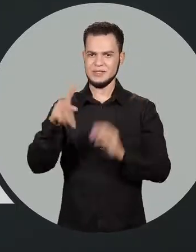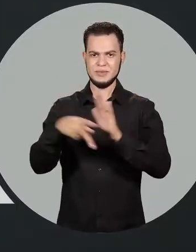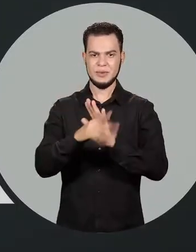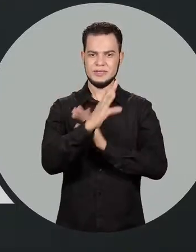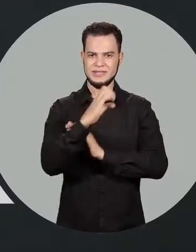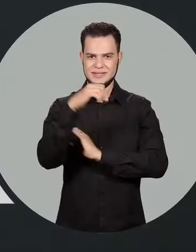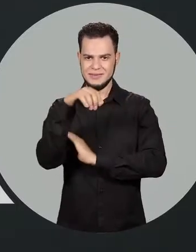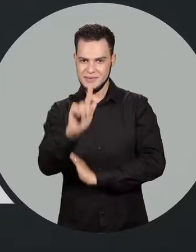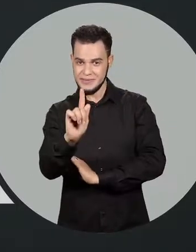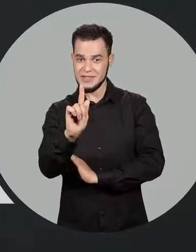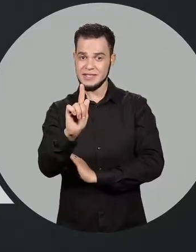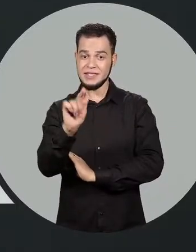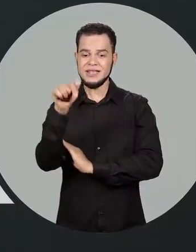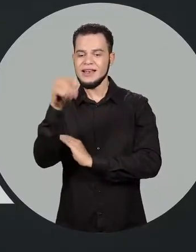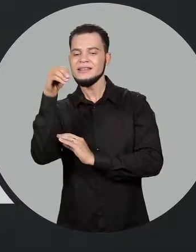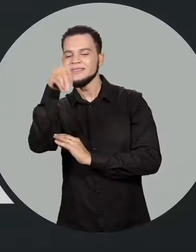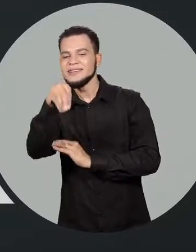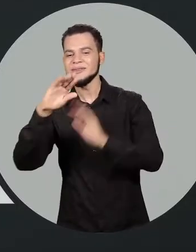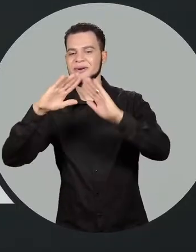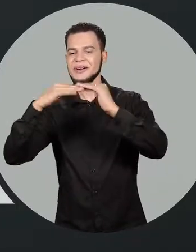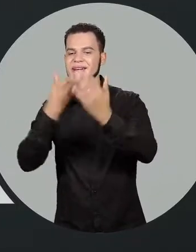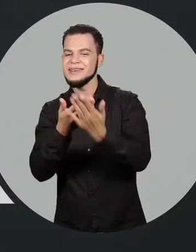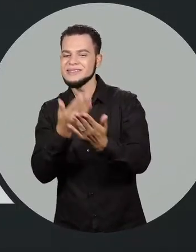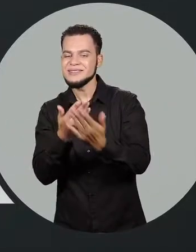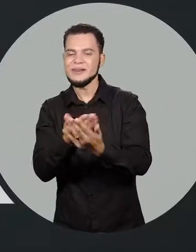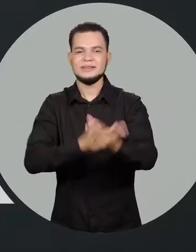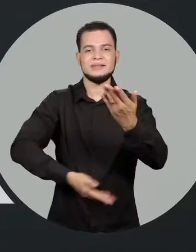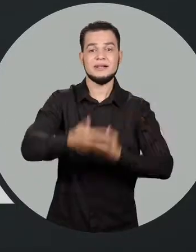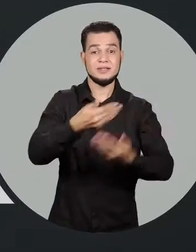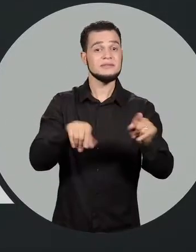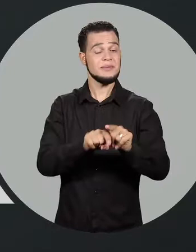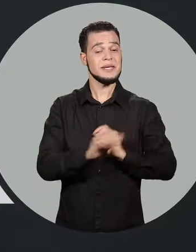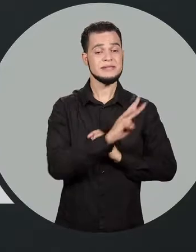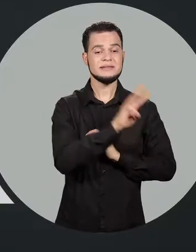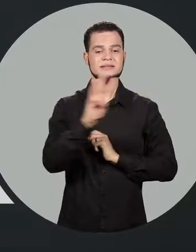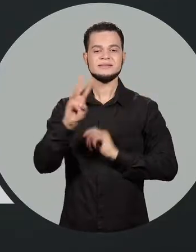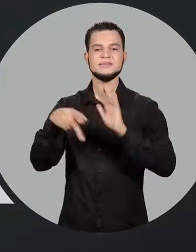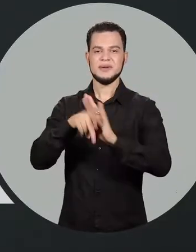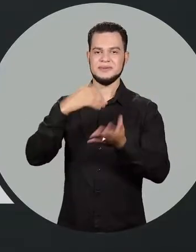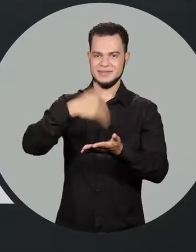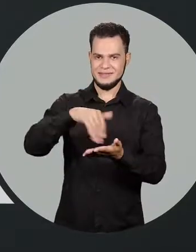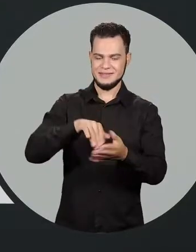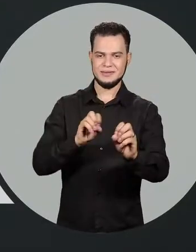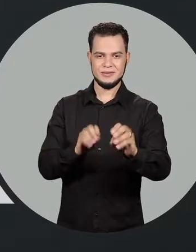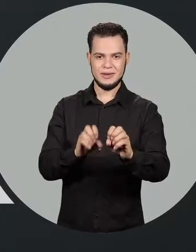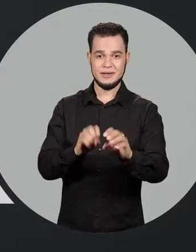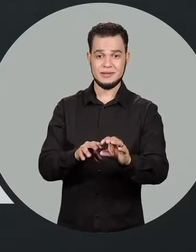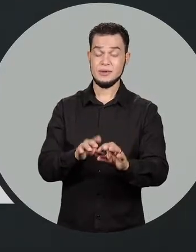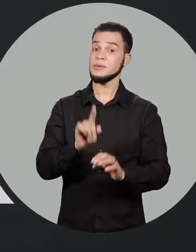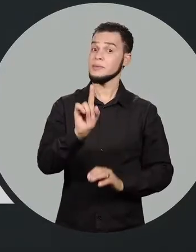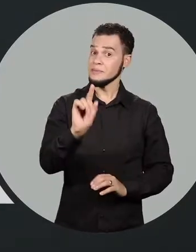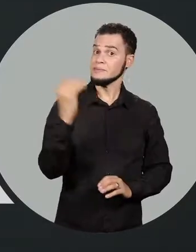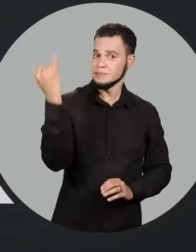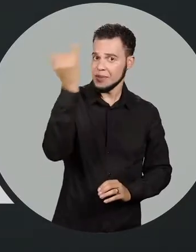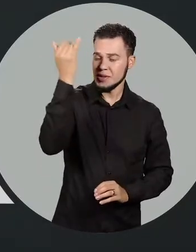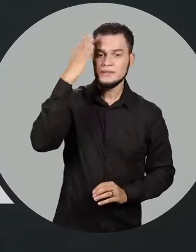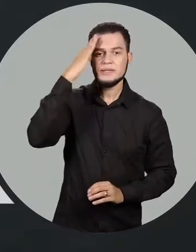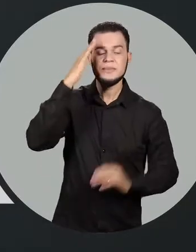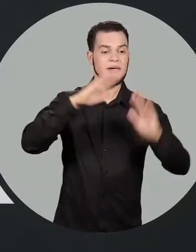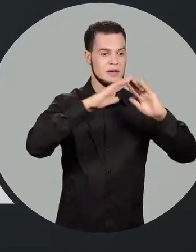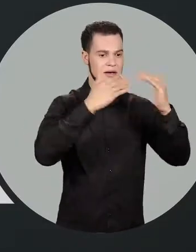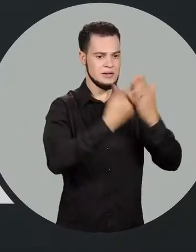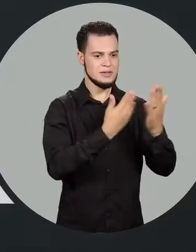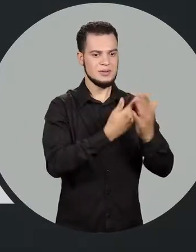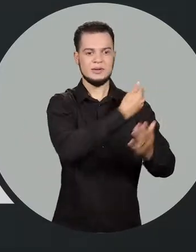na plataforma Escola Interativa e site da Secretaria de Educação. Vale destacar que as escolas públicas